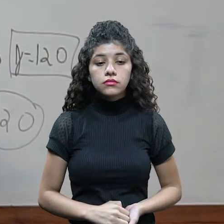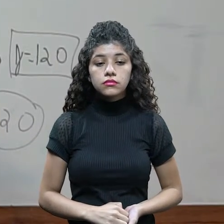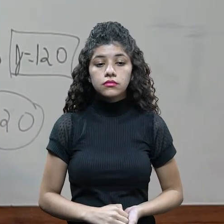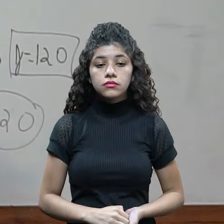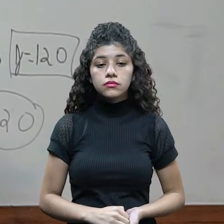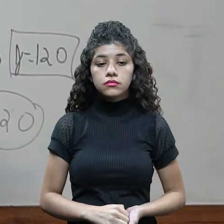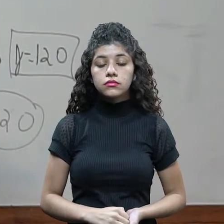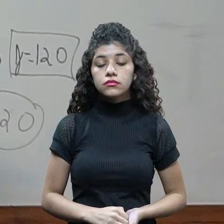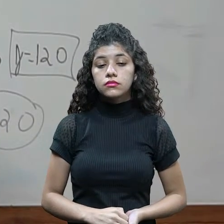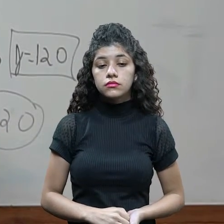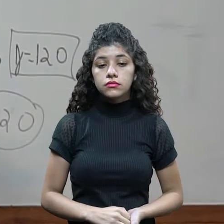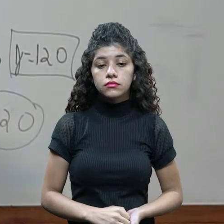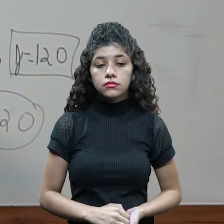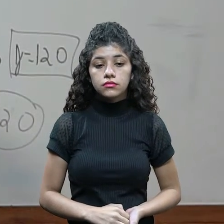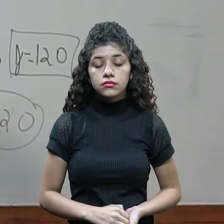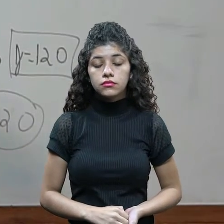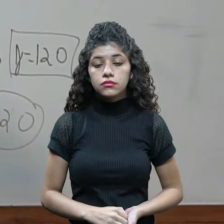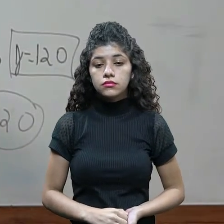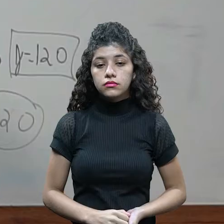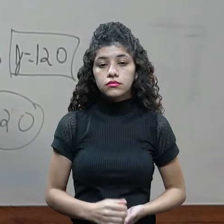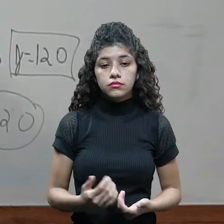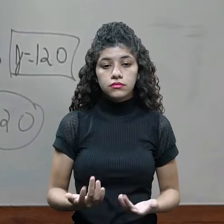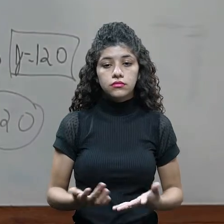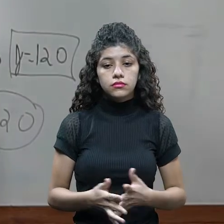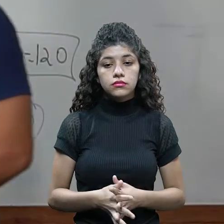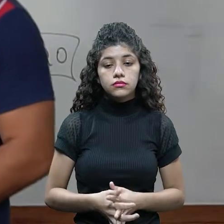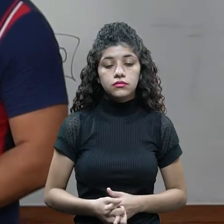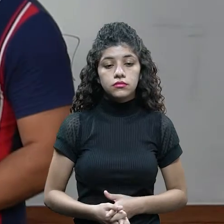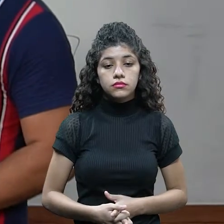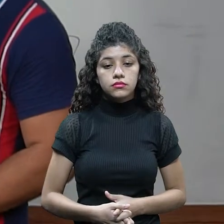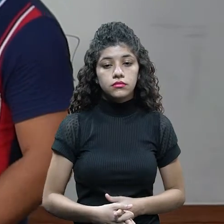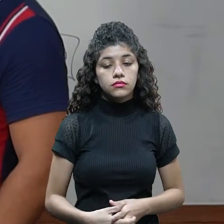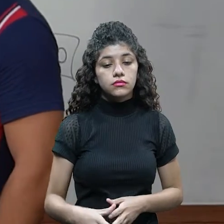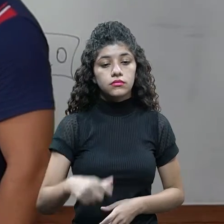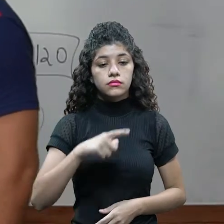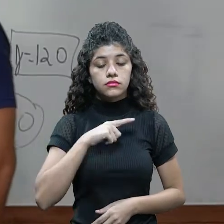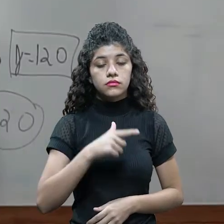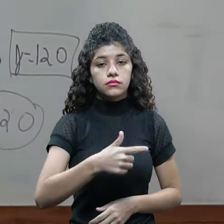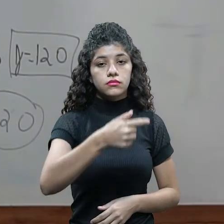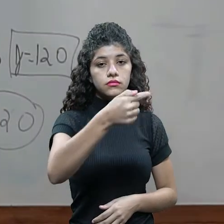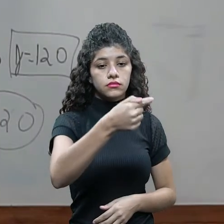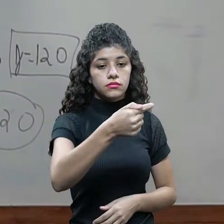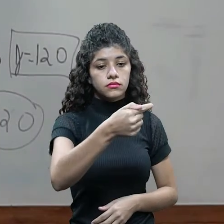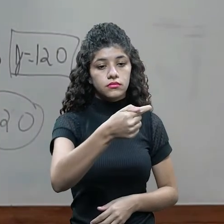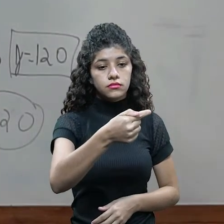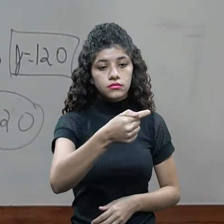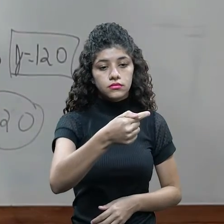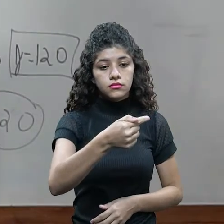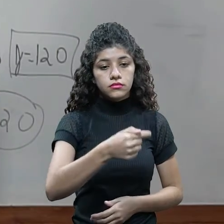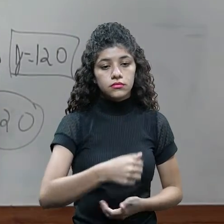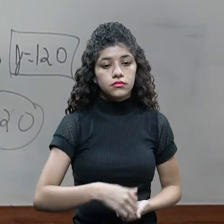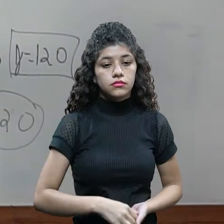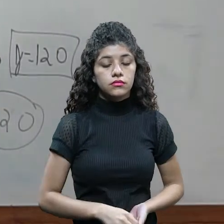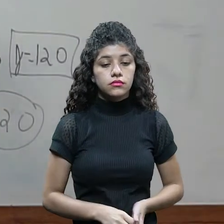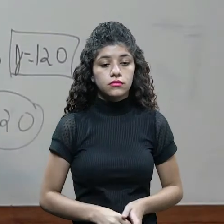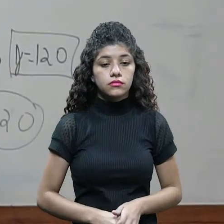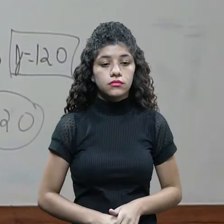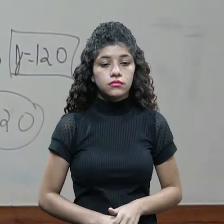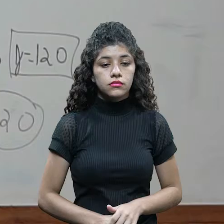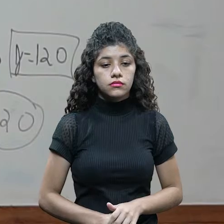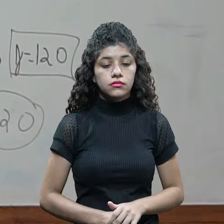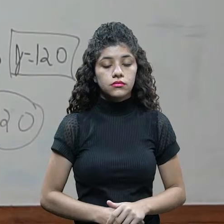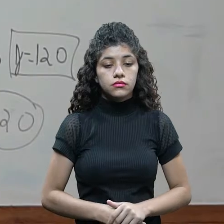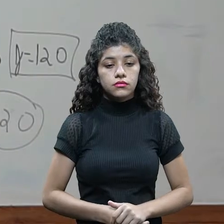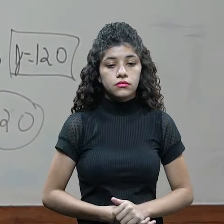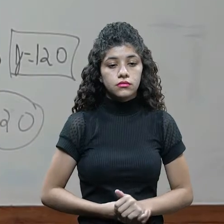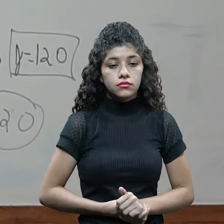importante. Eu quero transformar essas frações em porcentagem. Eu tenho 7 centésimos. 7